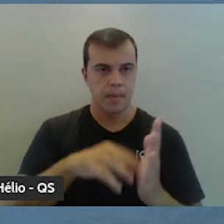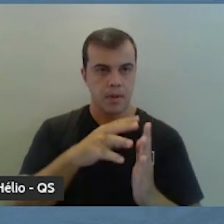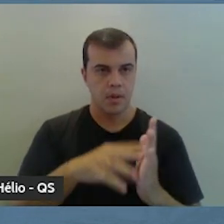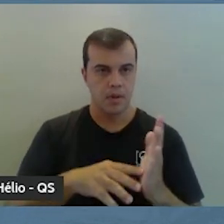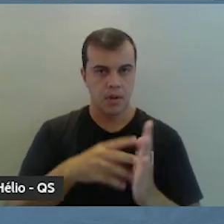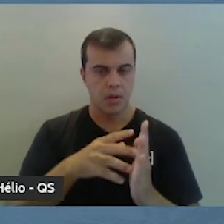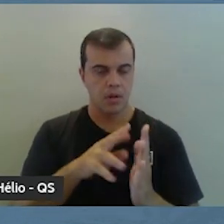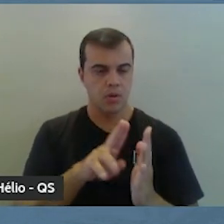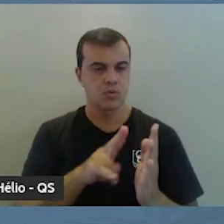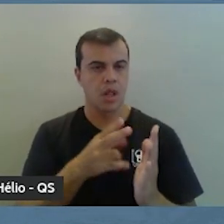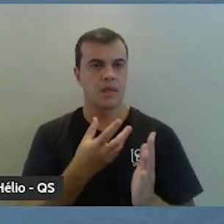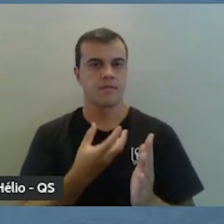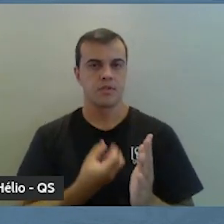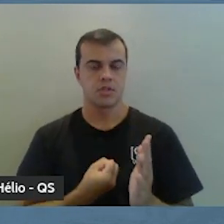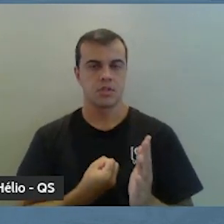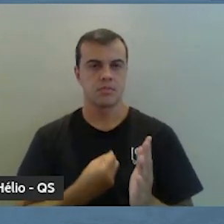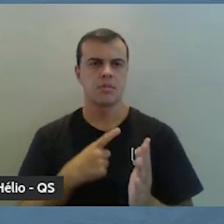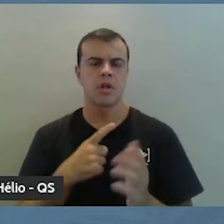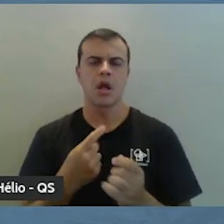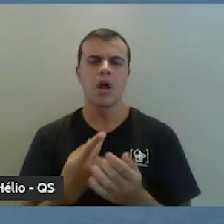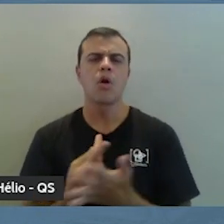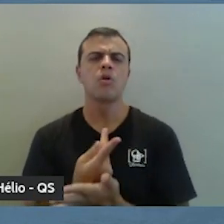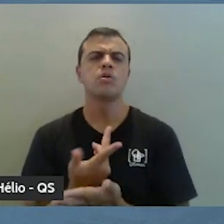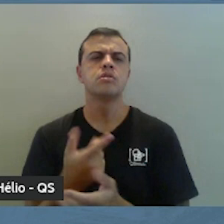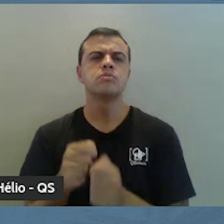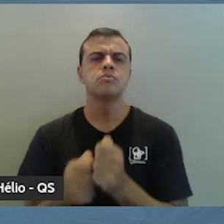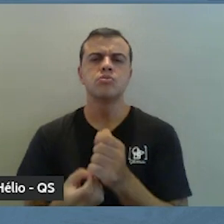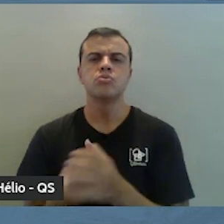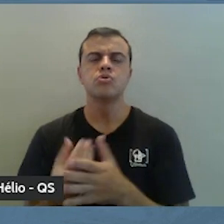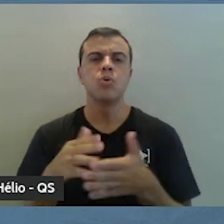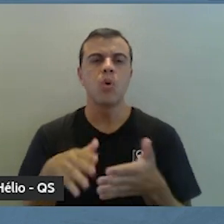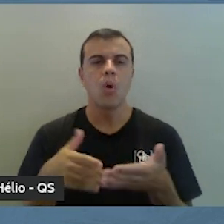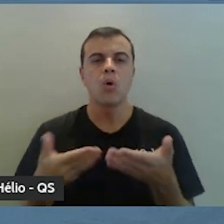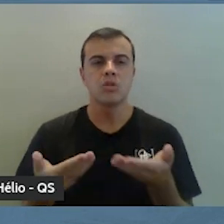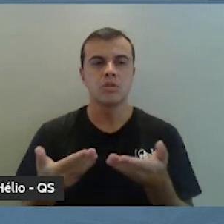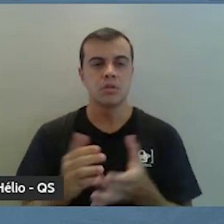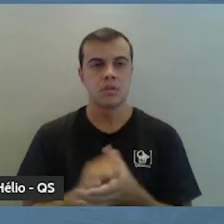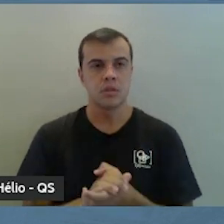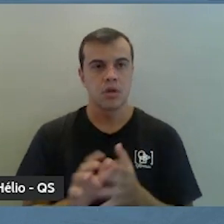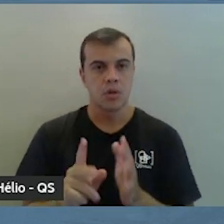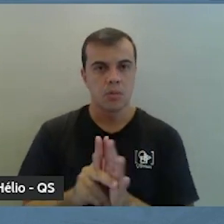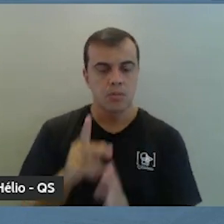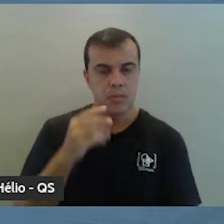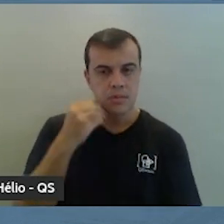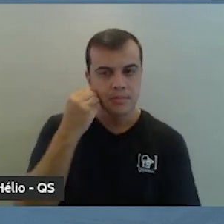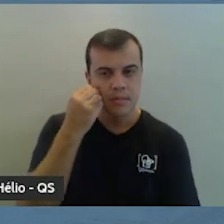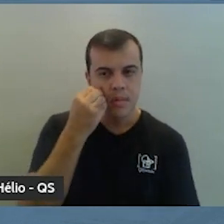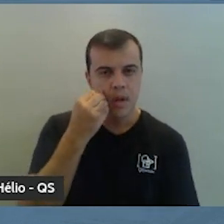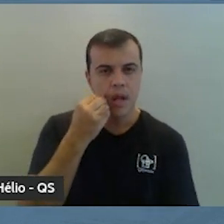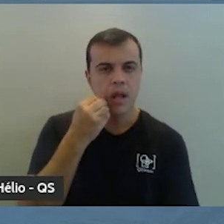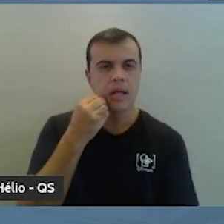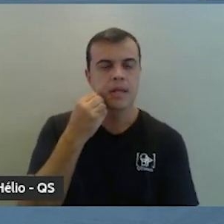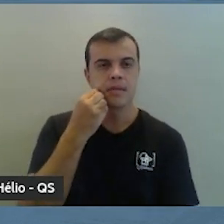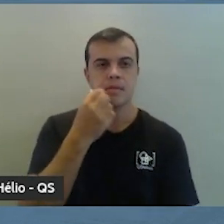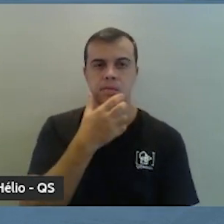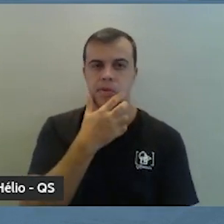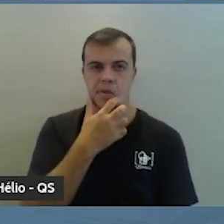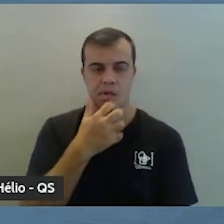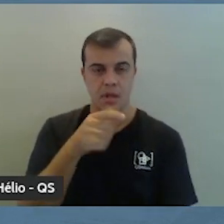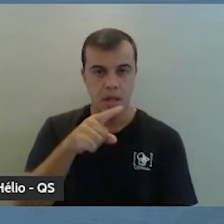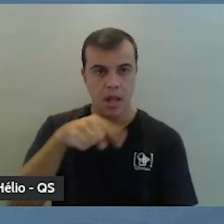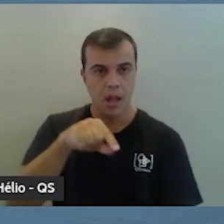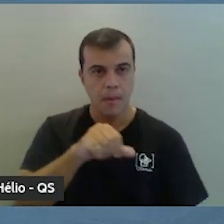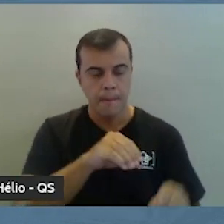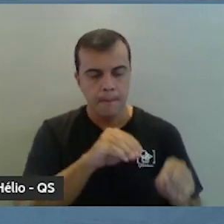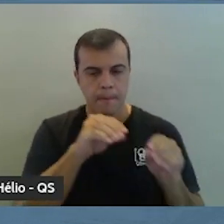vestida. Mas, de onde surgiram os parangolés? Surgiram da experiência de ele se